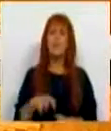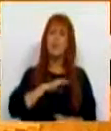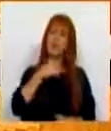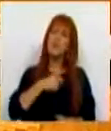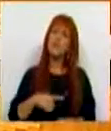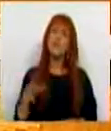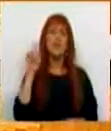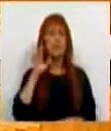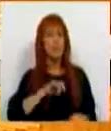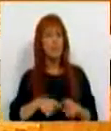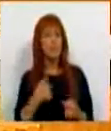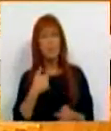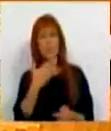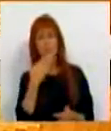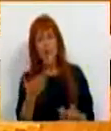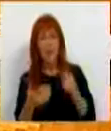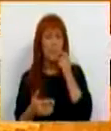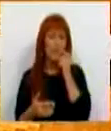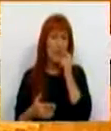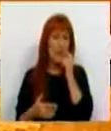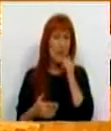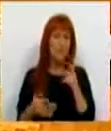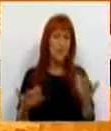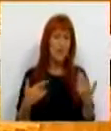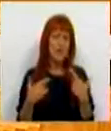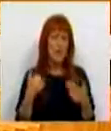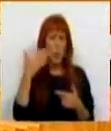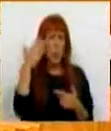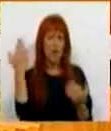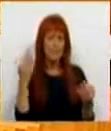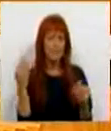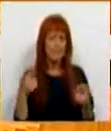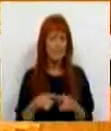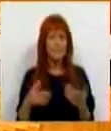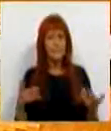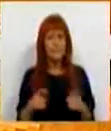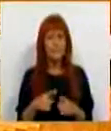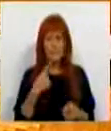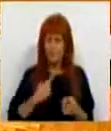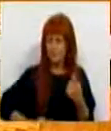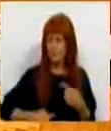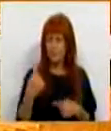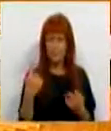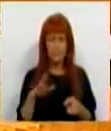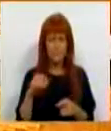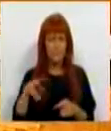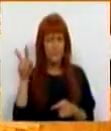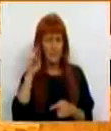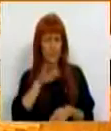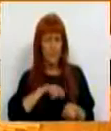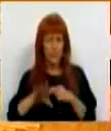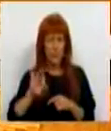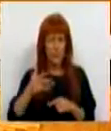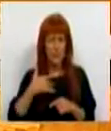Sr. Presidente, Srs. Deputados, muito obrigado. Eu acho, de facto, estranhíssimo quando ouço os deputados